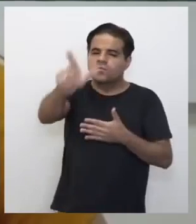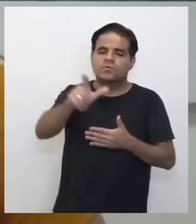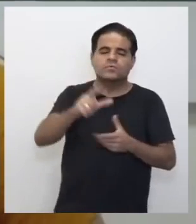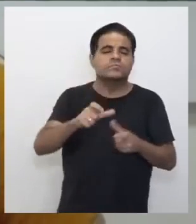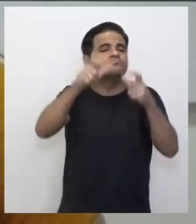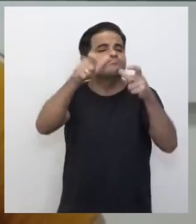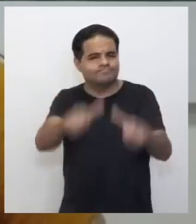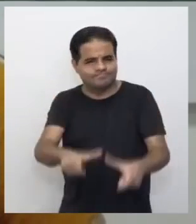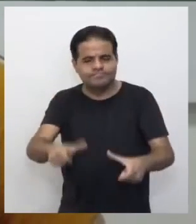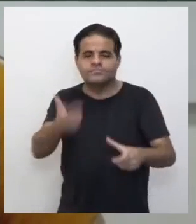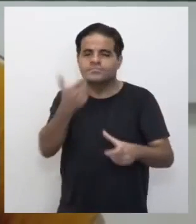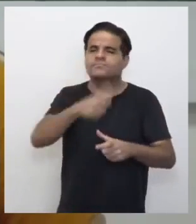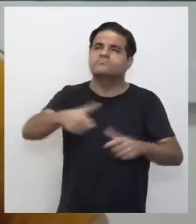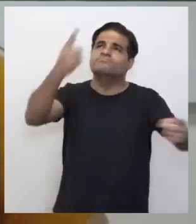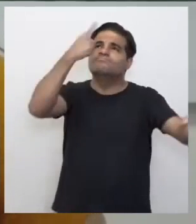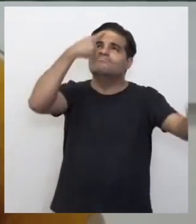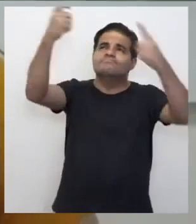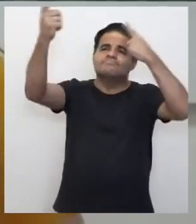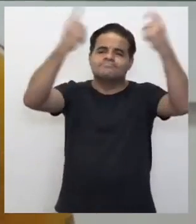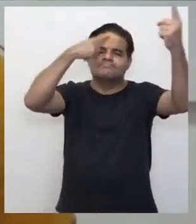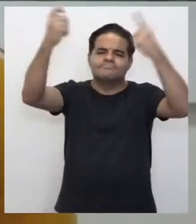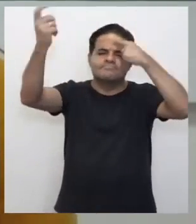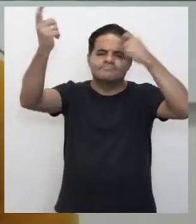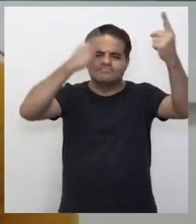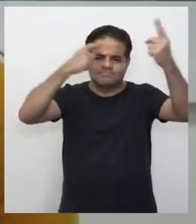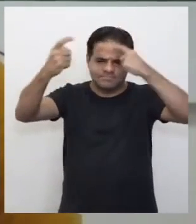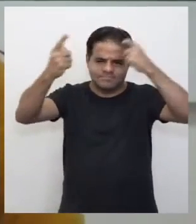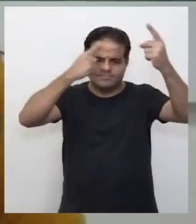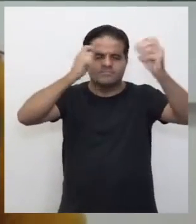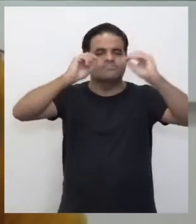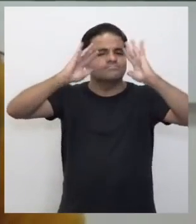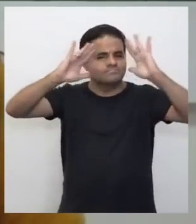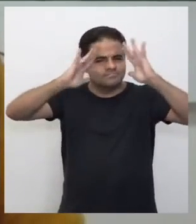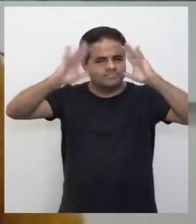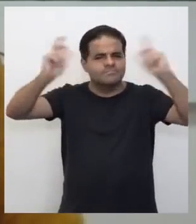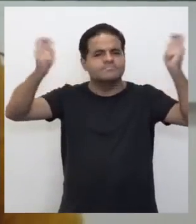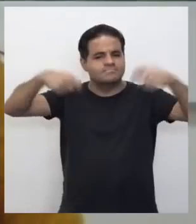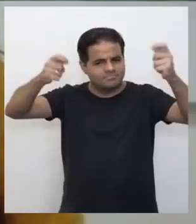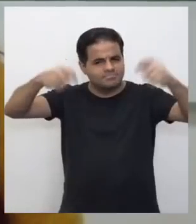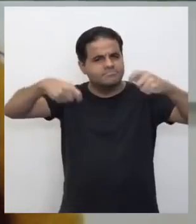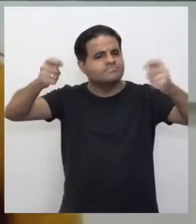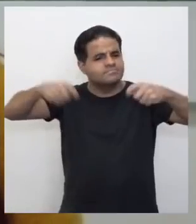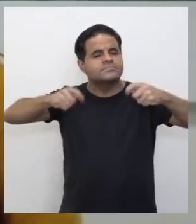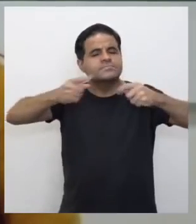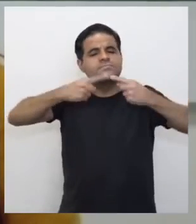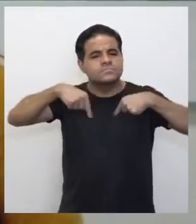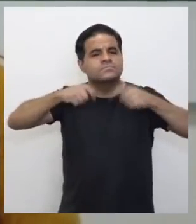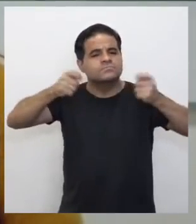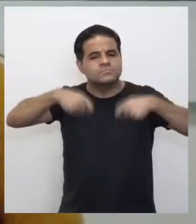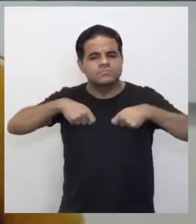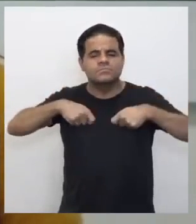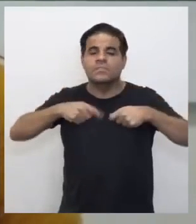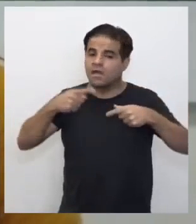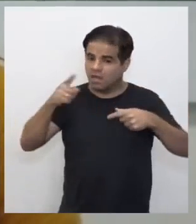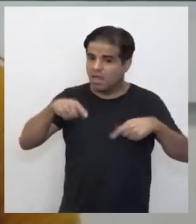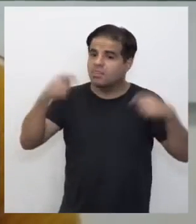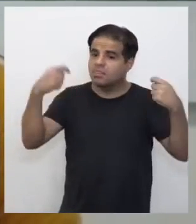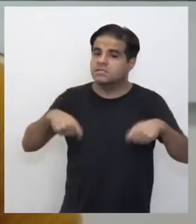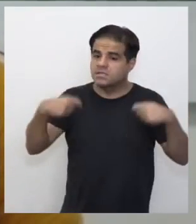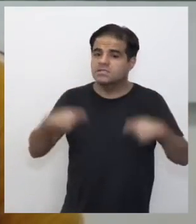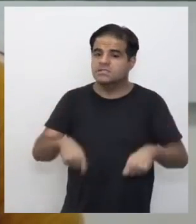lugar, né? Para uma outra ideia de que sim, é possível, né? Não só é possível, como é